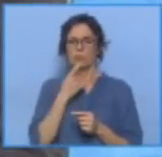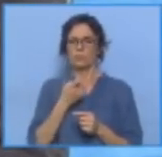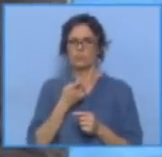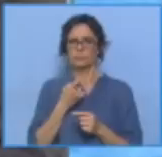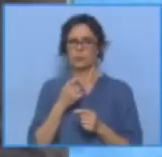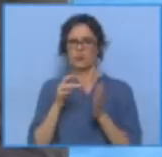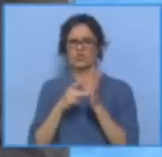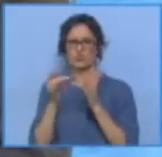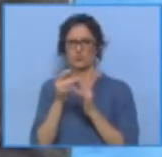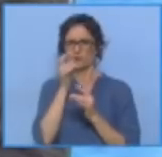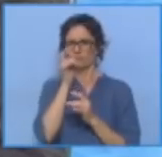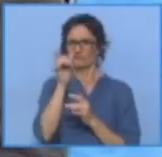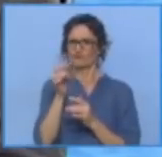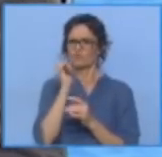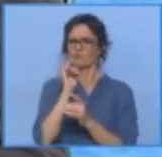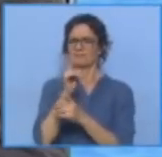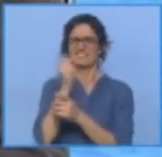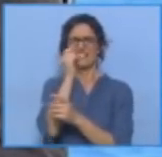E o que é ser igreja e ser cristão?